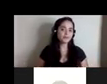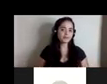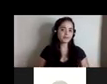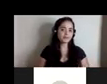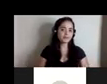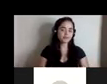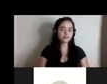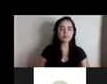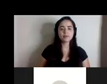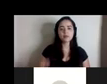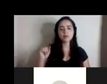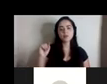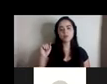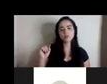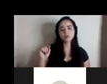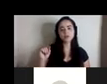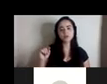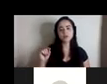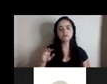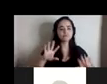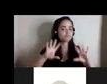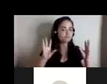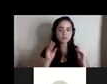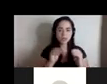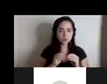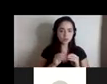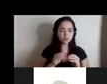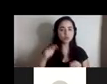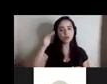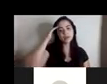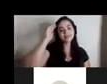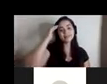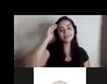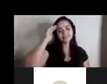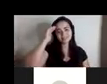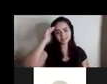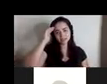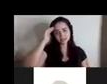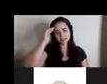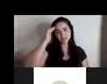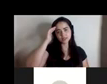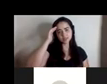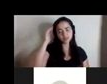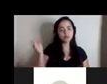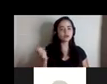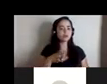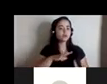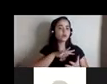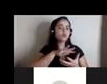que é, em resumo, compreender esse novo